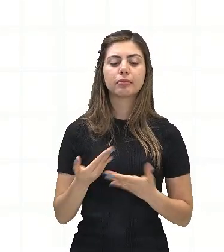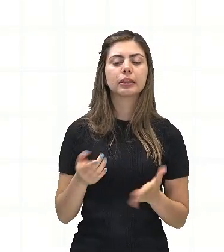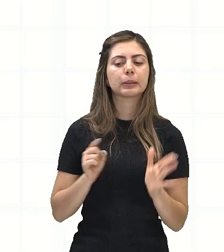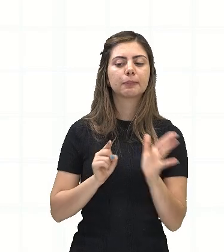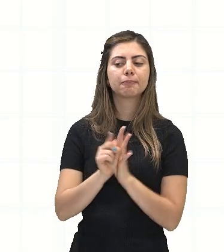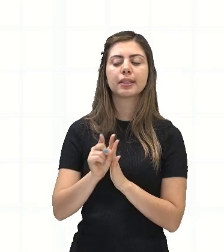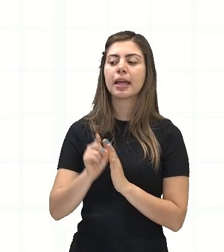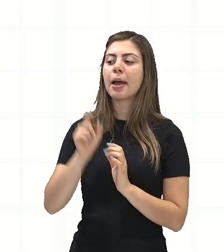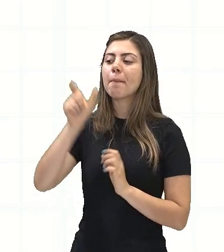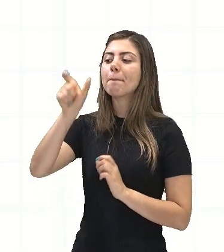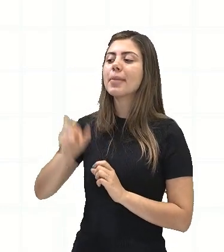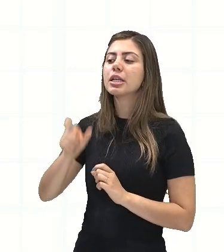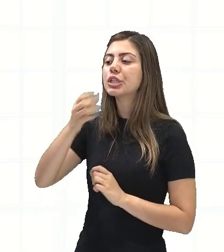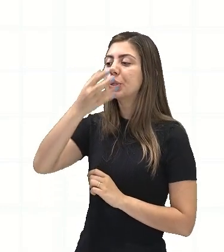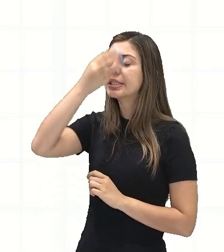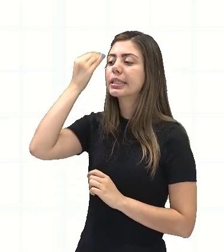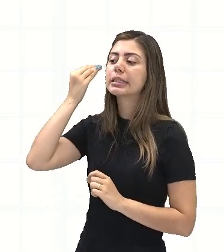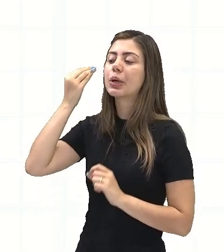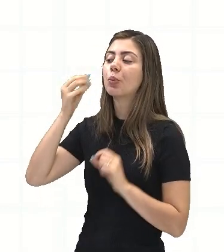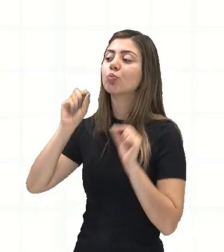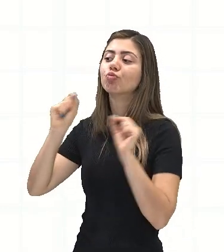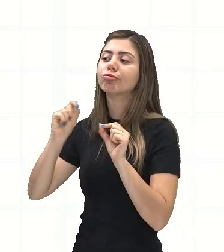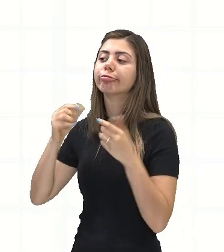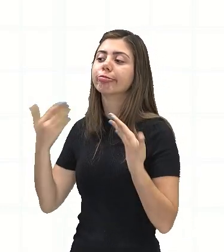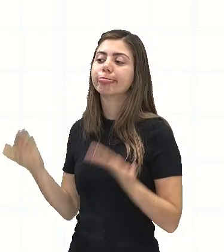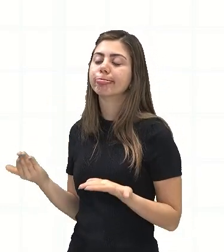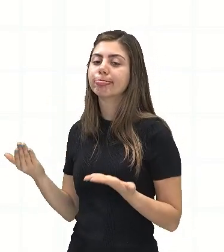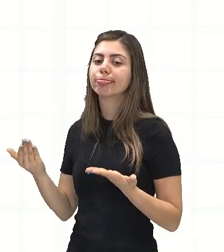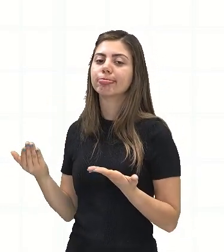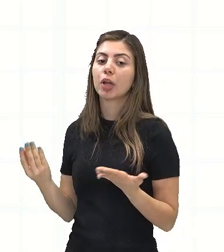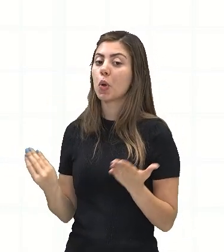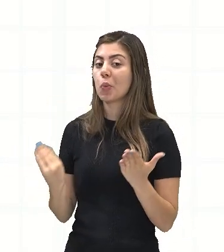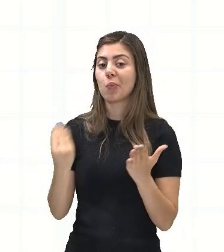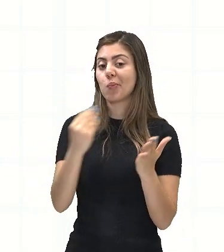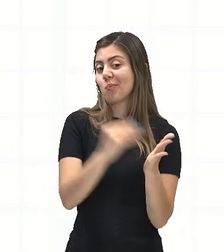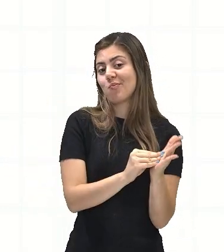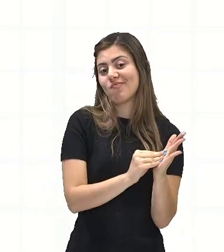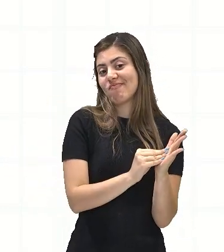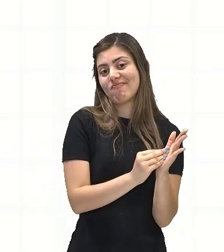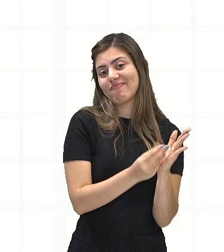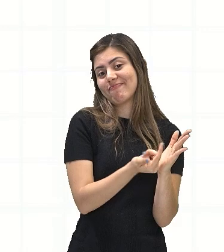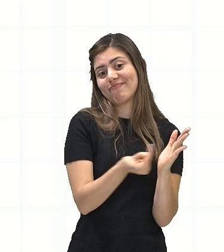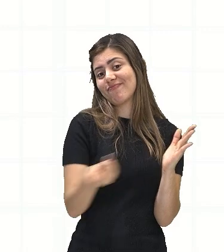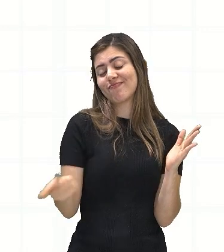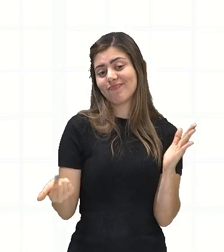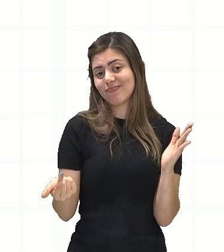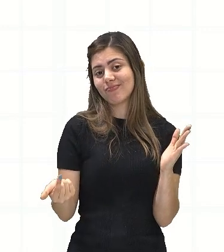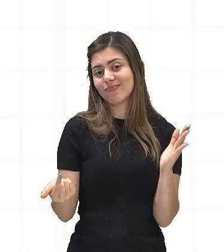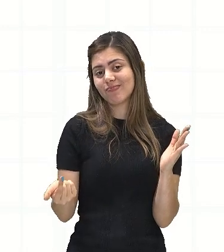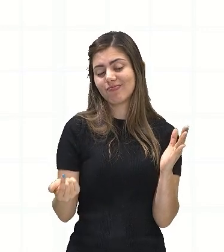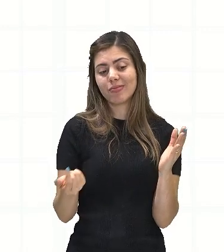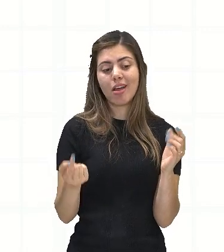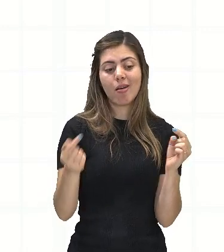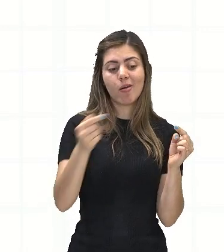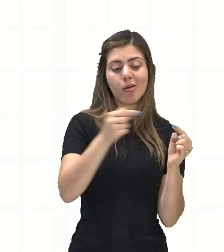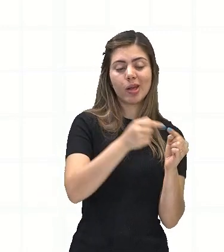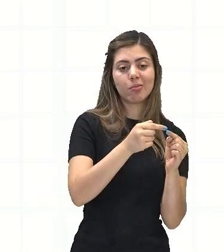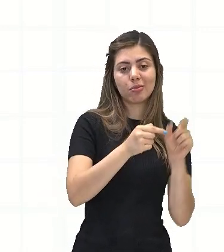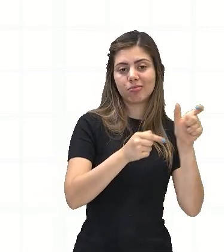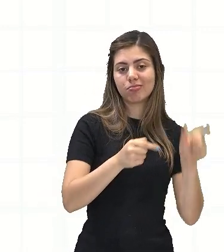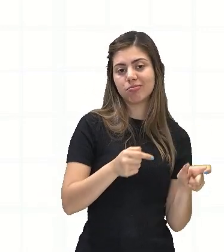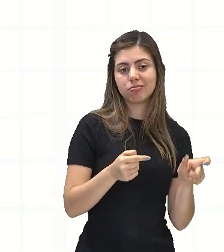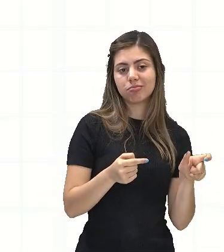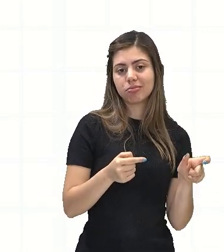quem esqueceu? Quem esqueceram? Ah, não está escrito aí nenhuma referência de sujeito para este